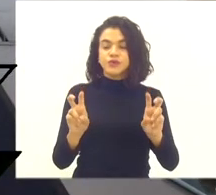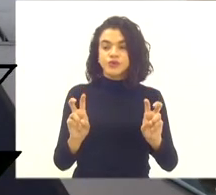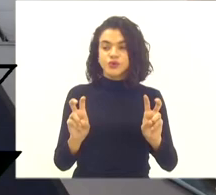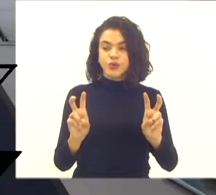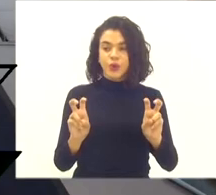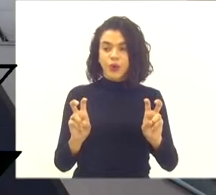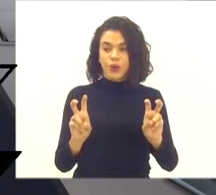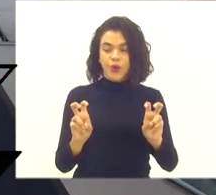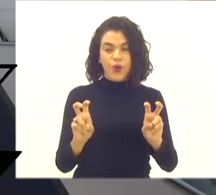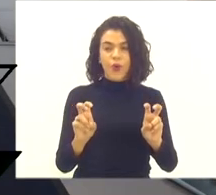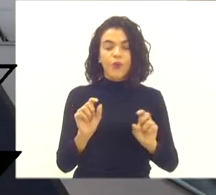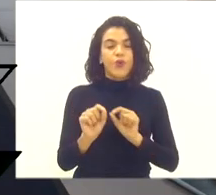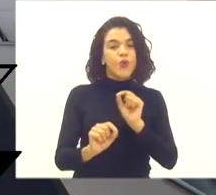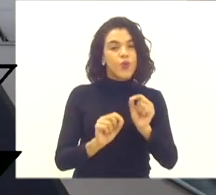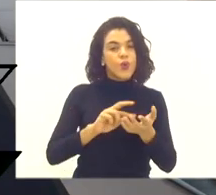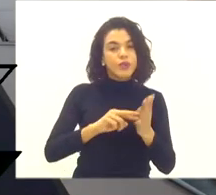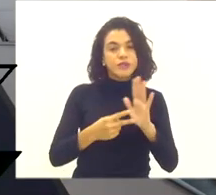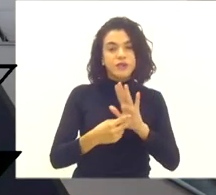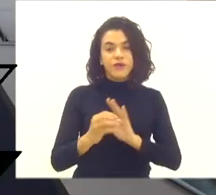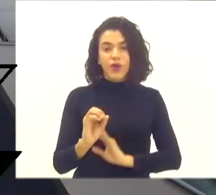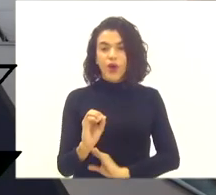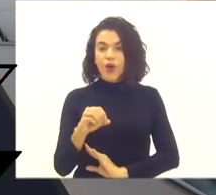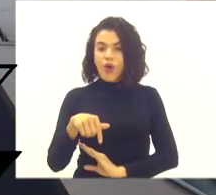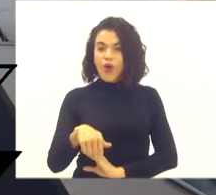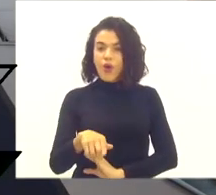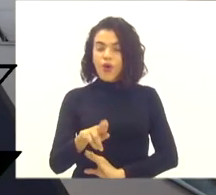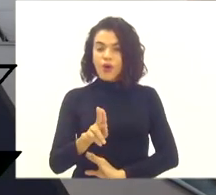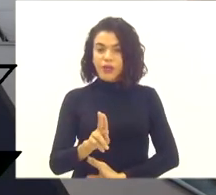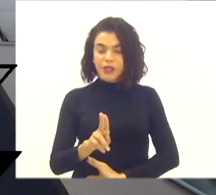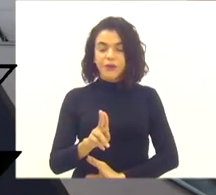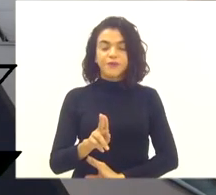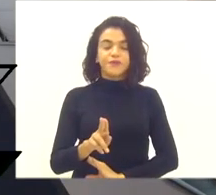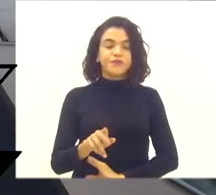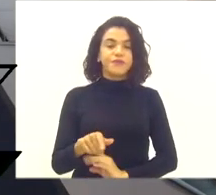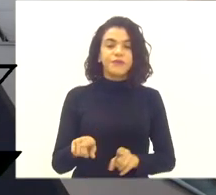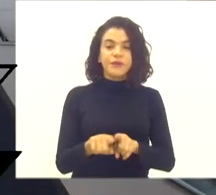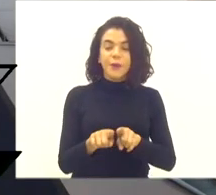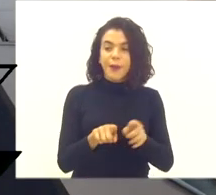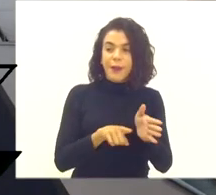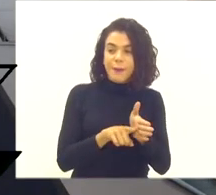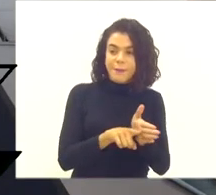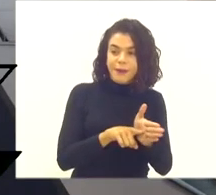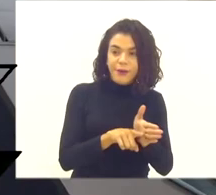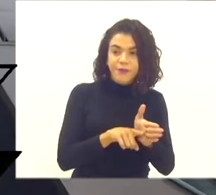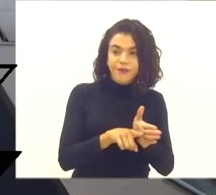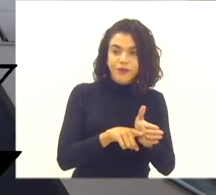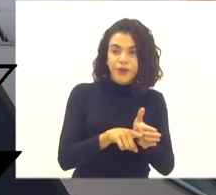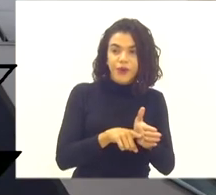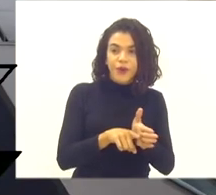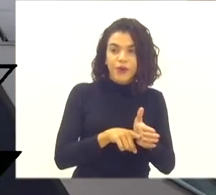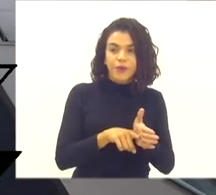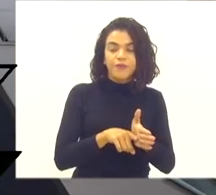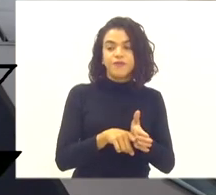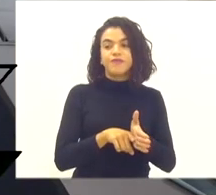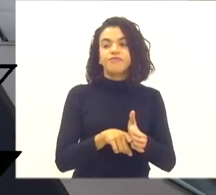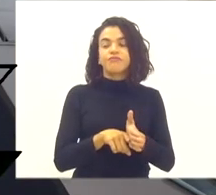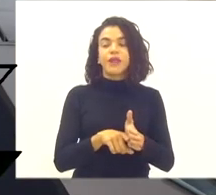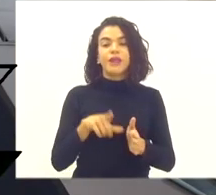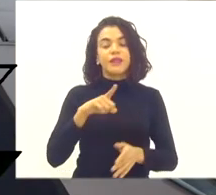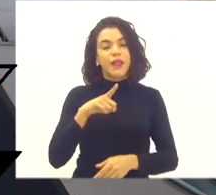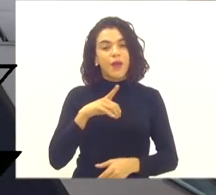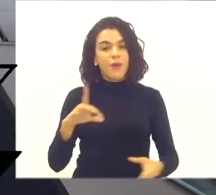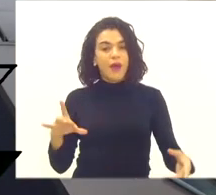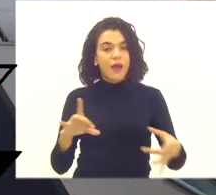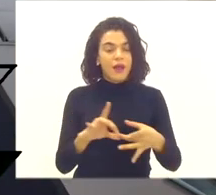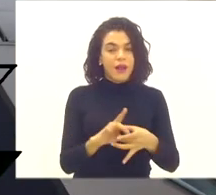a organização e a pesquisa que foi feita pela organização que tem uma